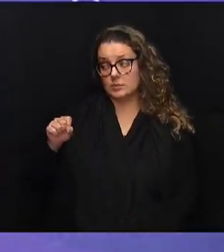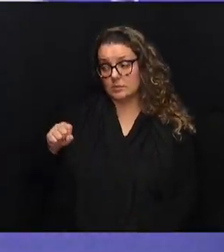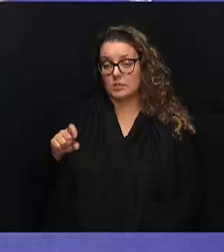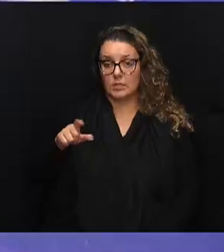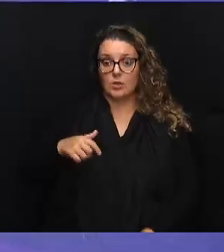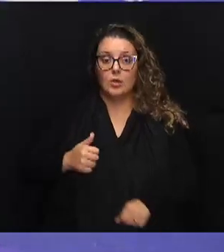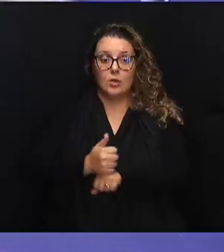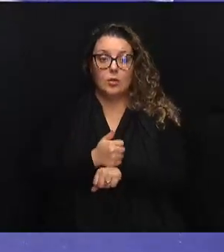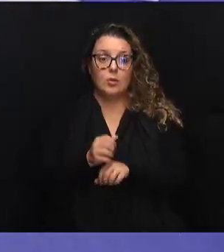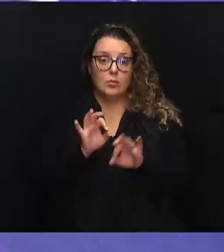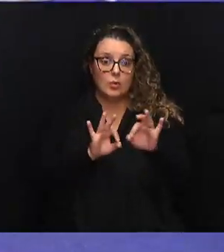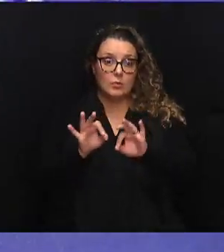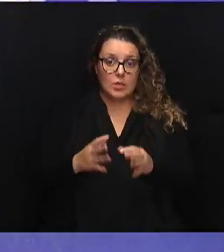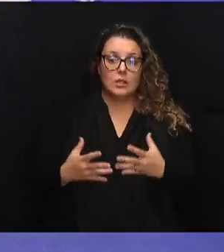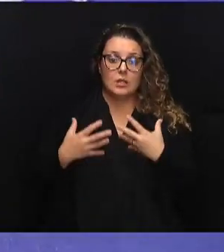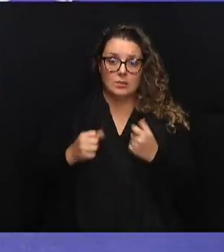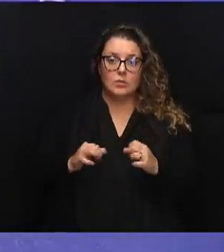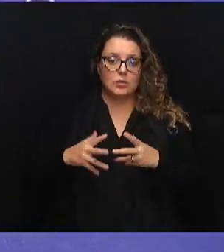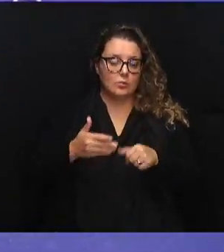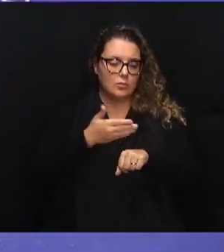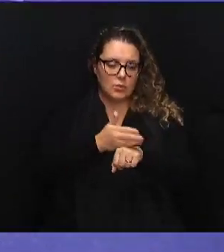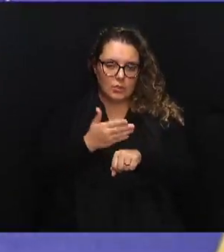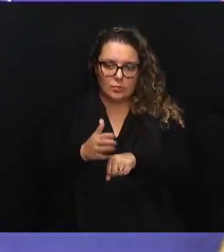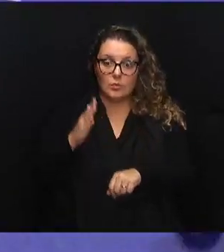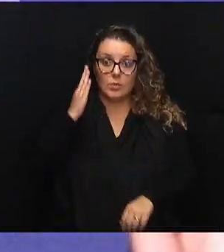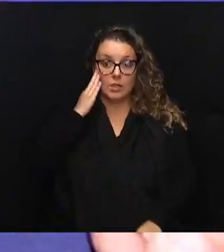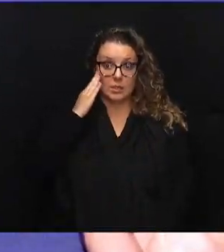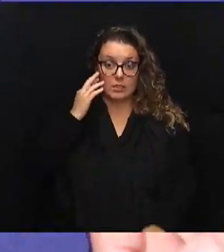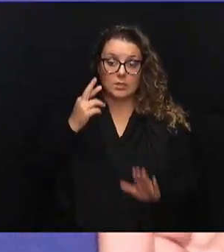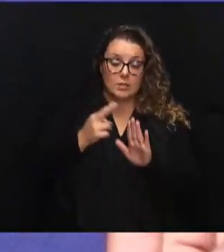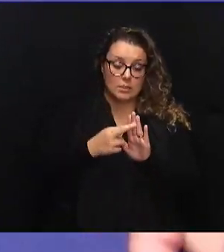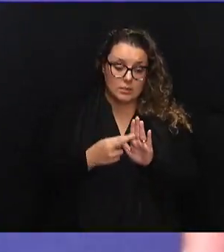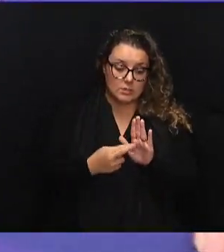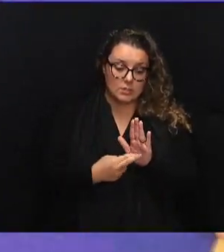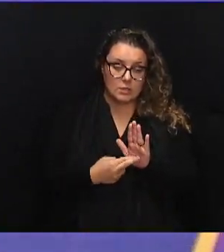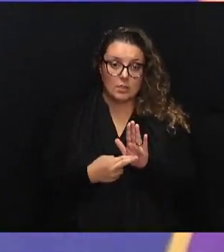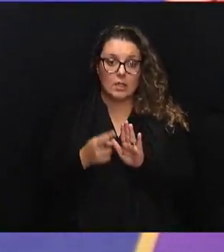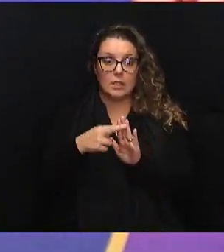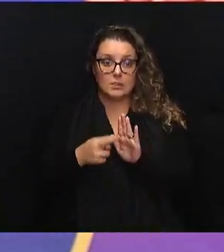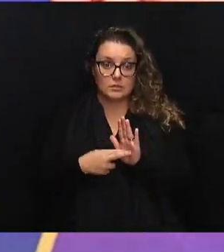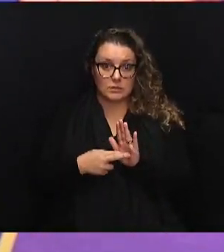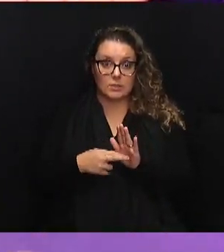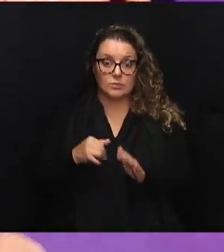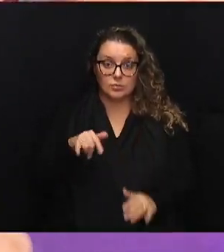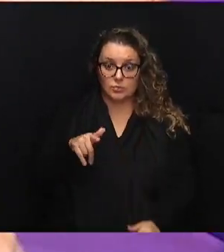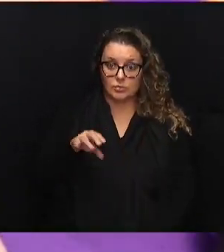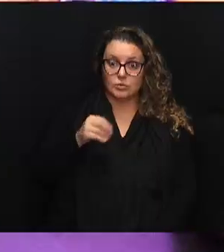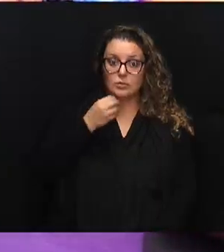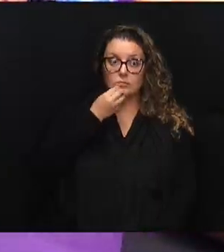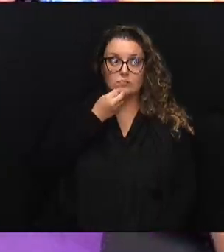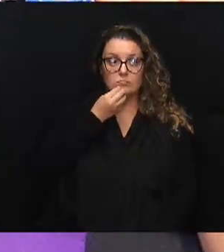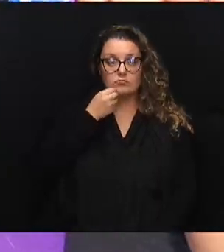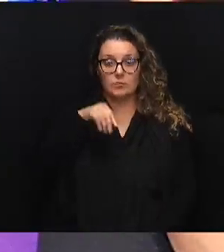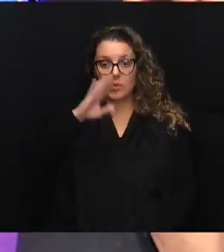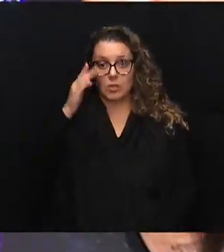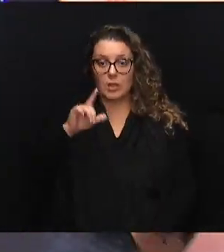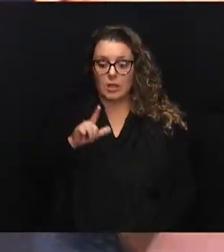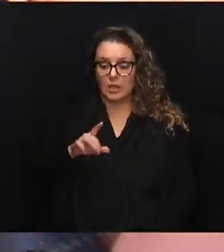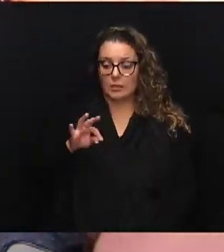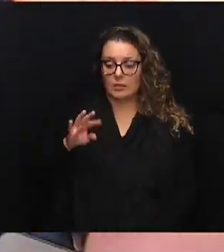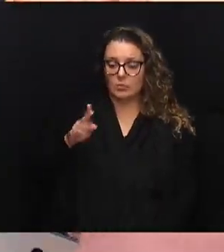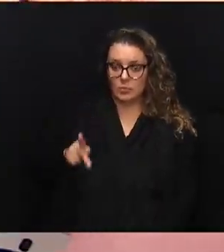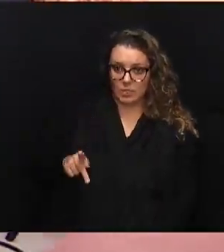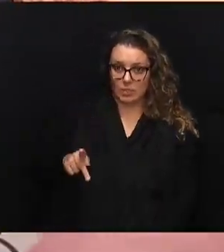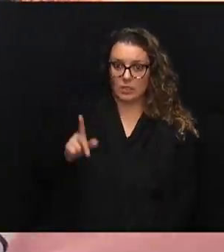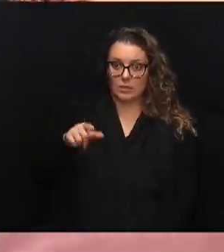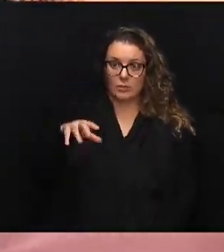profissional preparado, então ele recebe todo um treinamento para entender sobre as regras. As regras do jogo, quem determina as regras do jogo no Brasil hoje é a DTP, que é